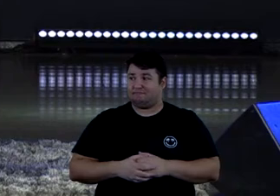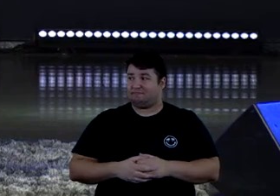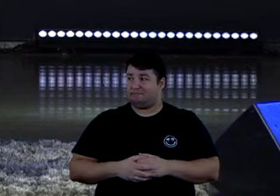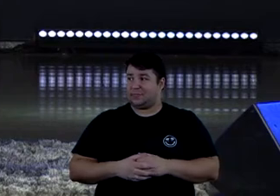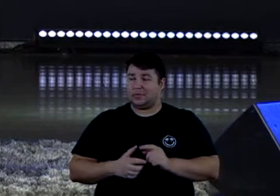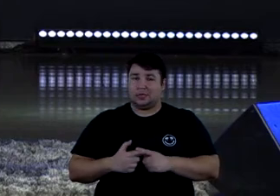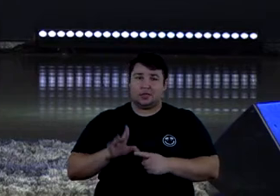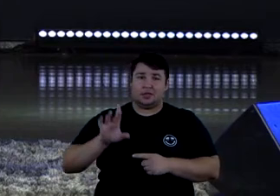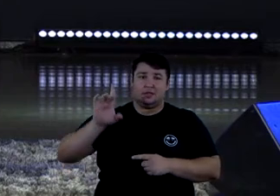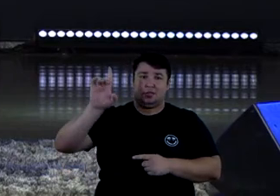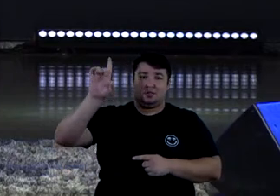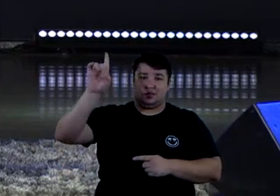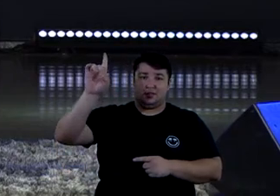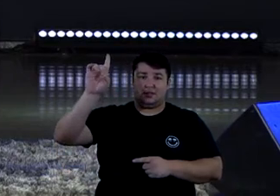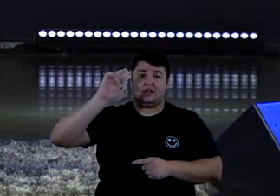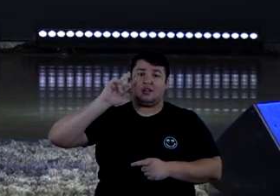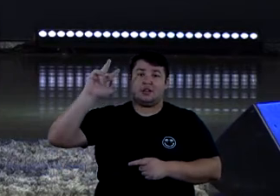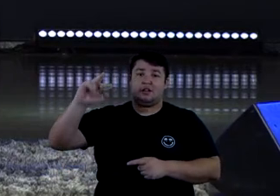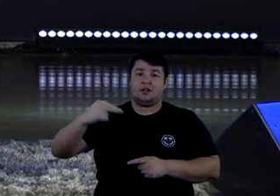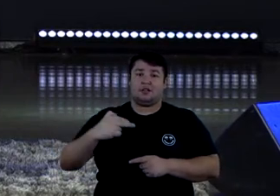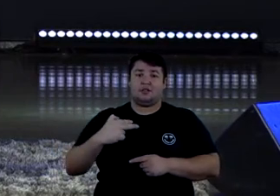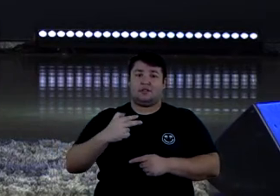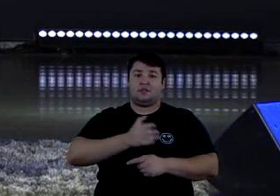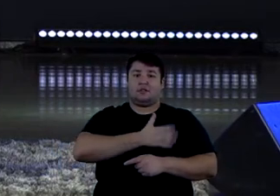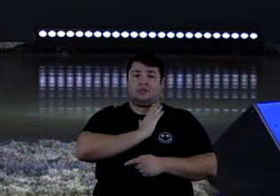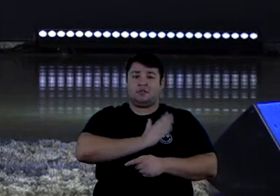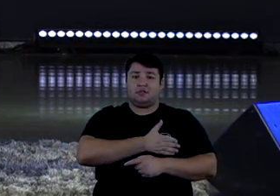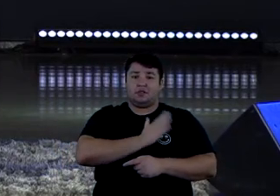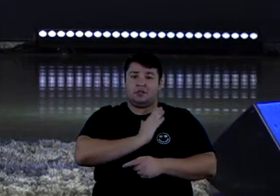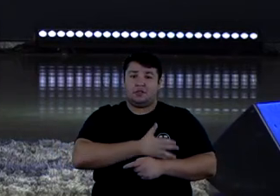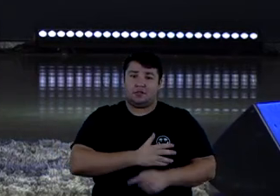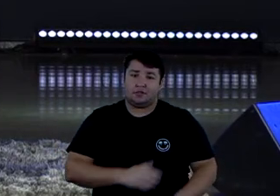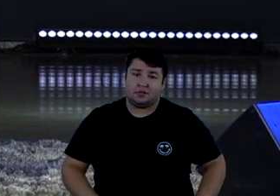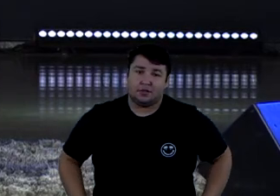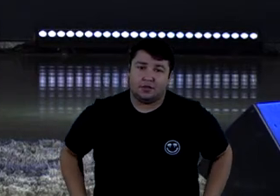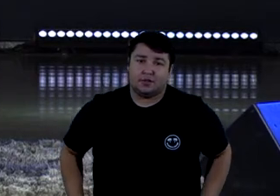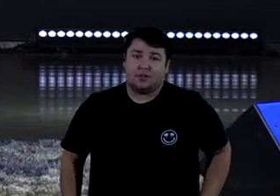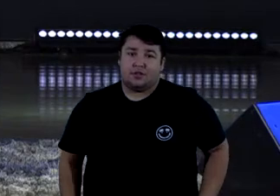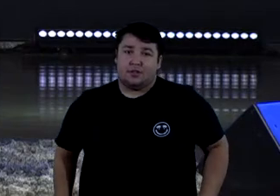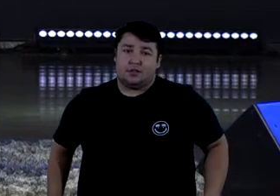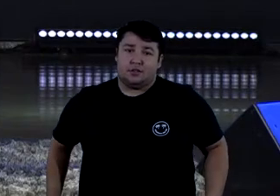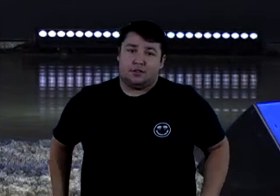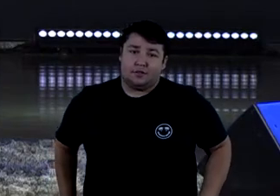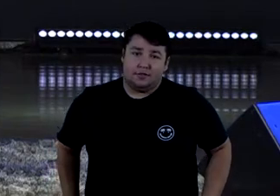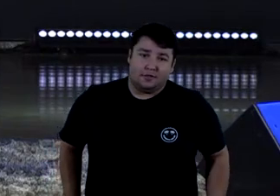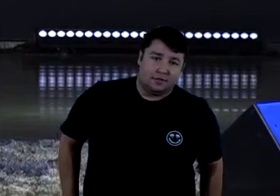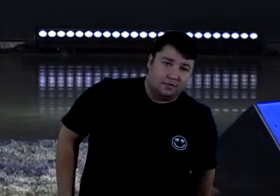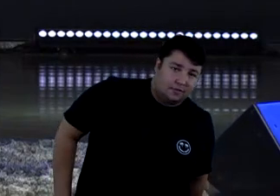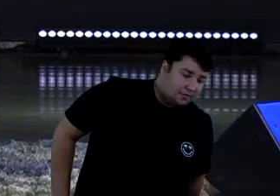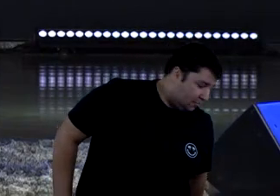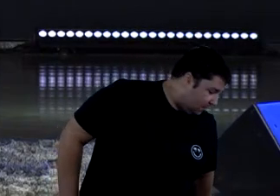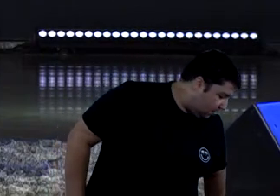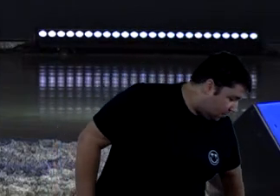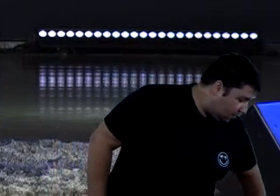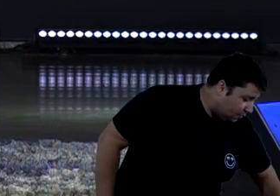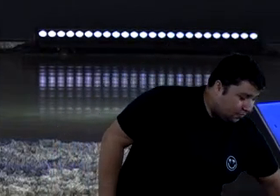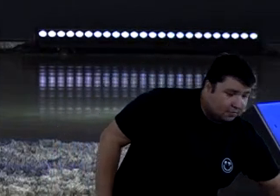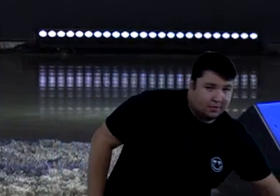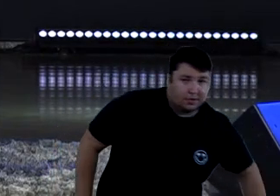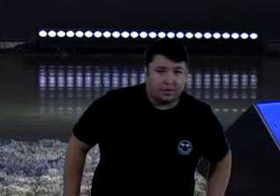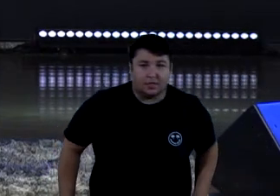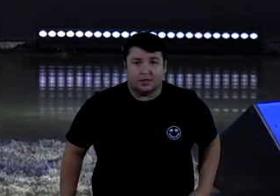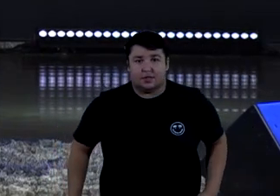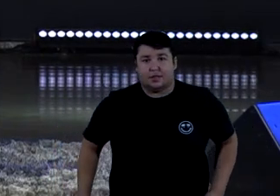Mas Deus que vê o coração, versículo 7, Ele diz, mas a sua boca é cheia de maldições, mentiras e ameaças, e na sua